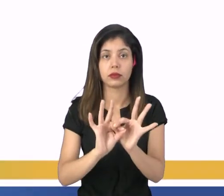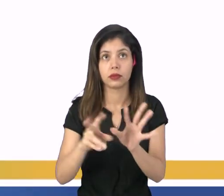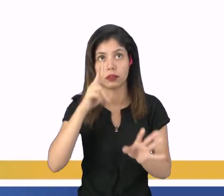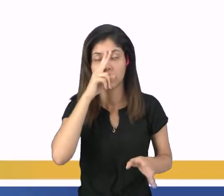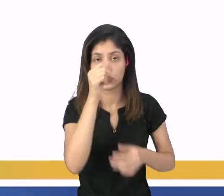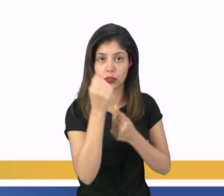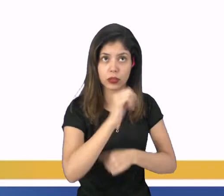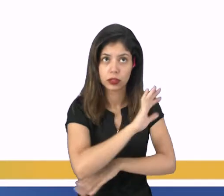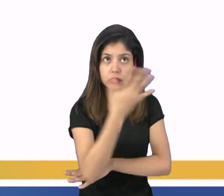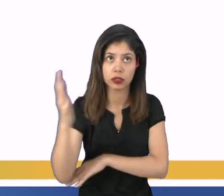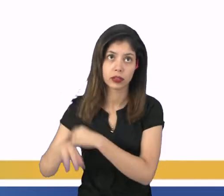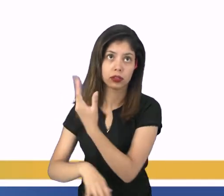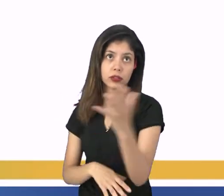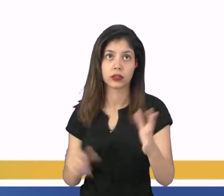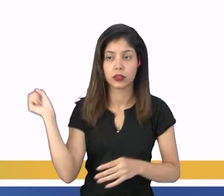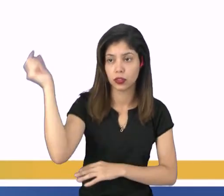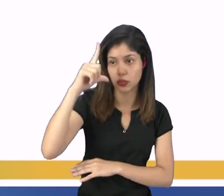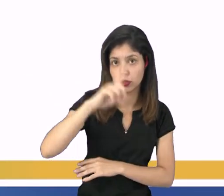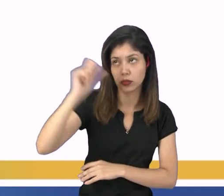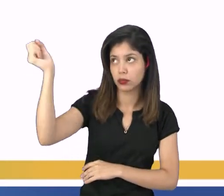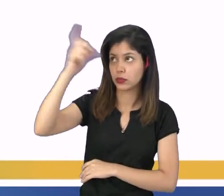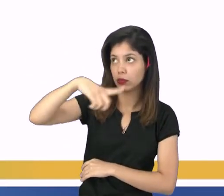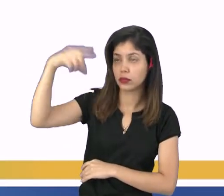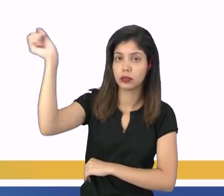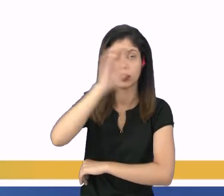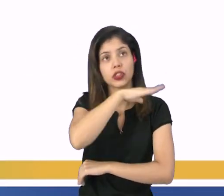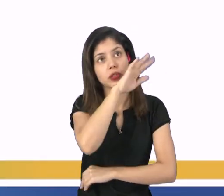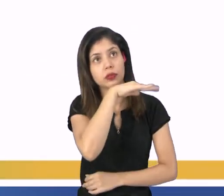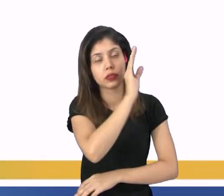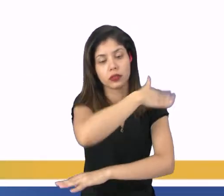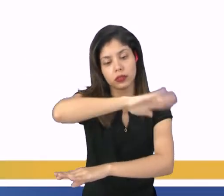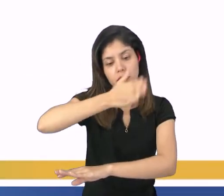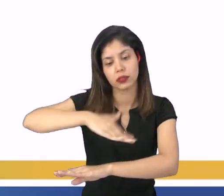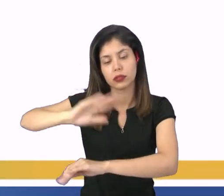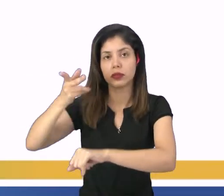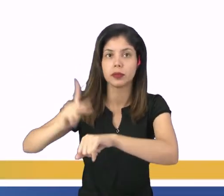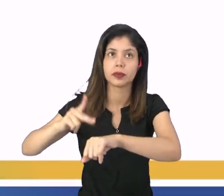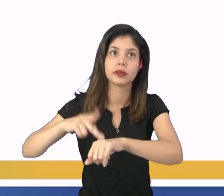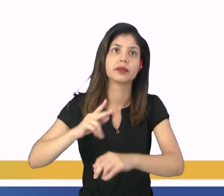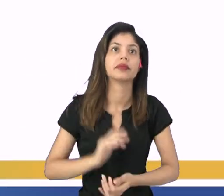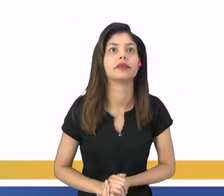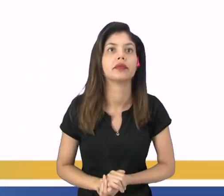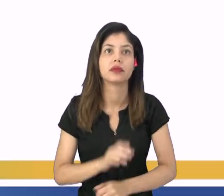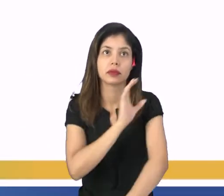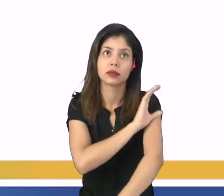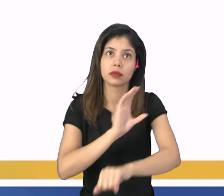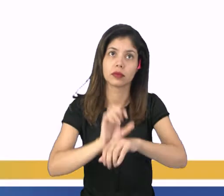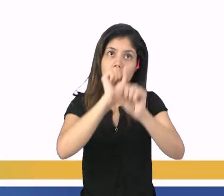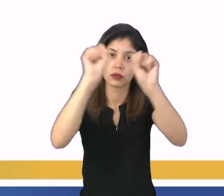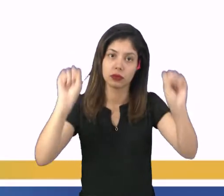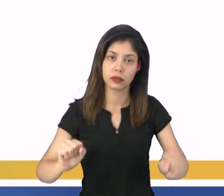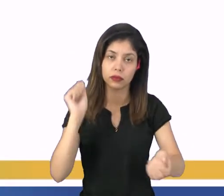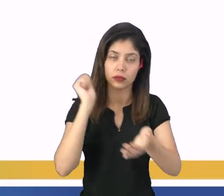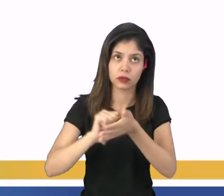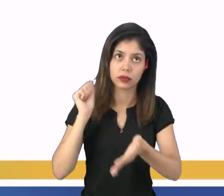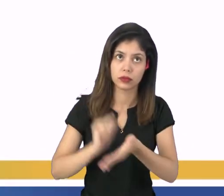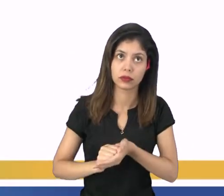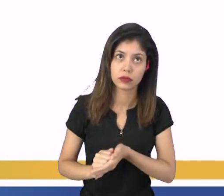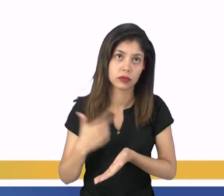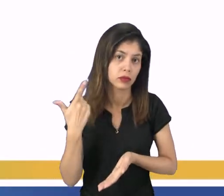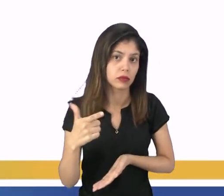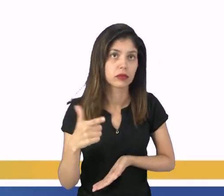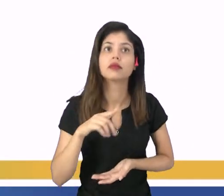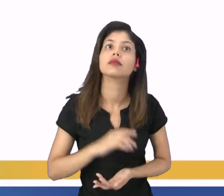ligada às forças da natureza, sol, lua, animais, montanhas, pedras, assim por diante. A cultura, sem um sistema